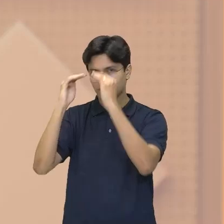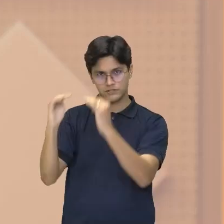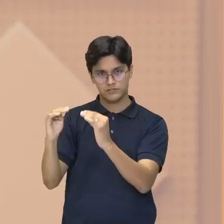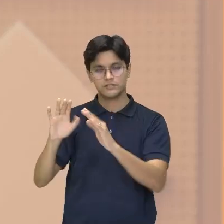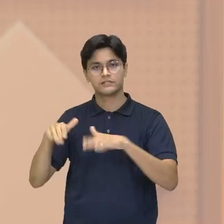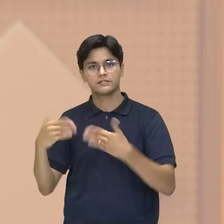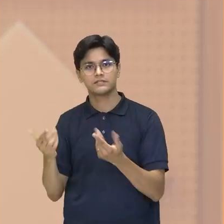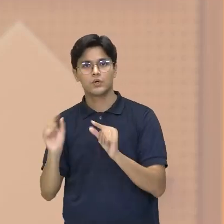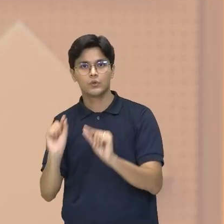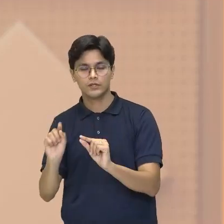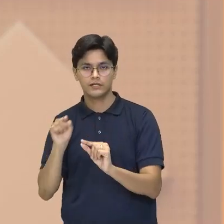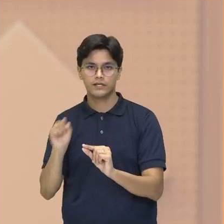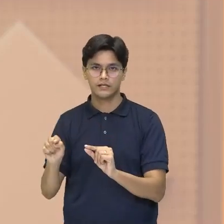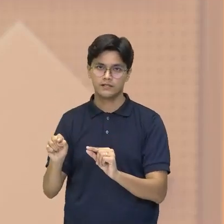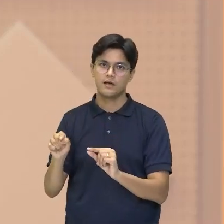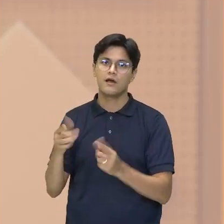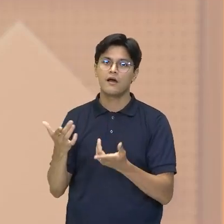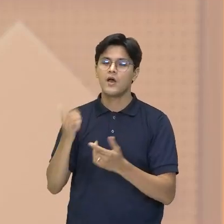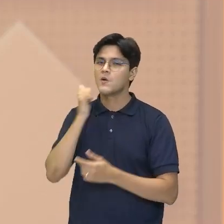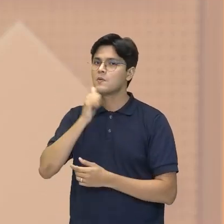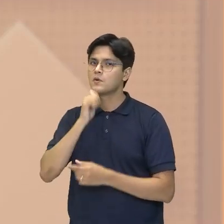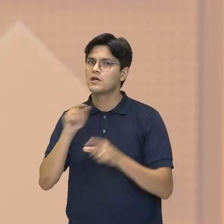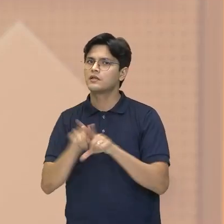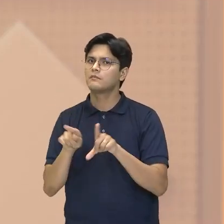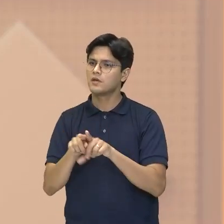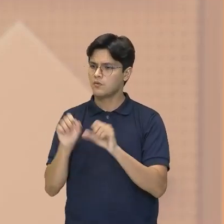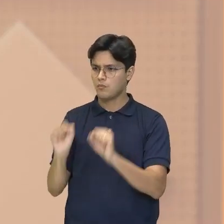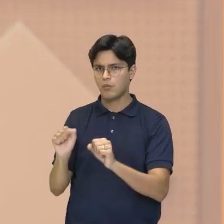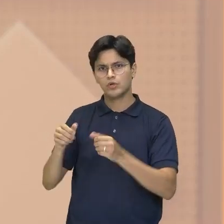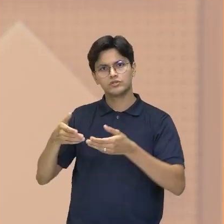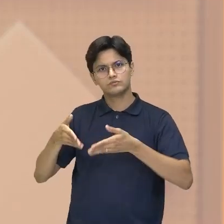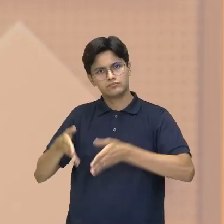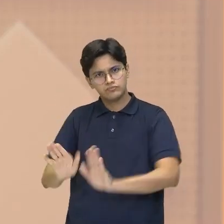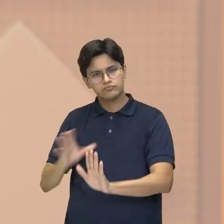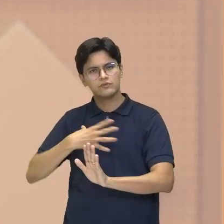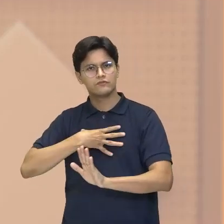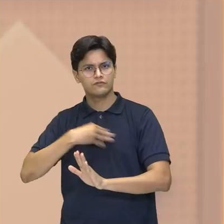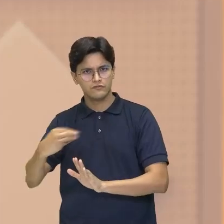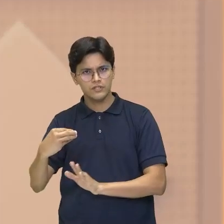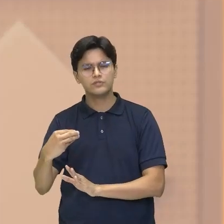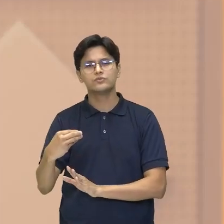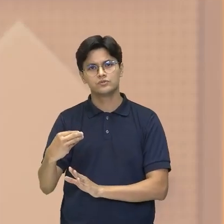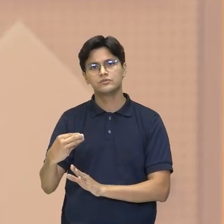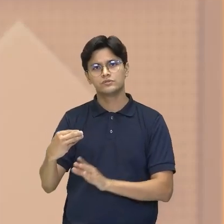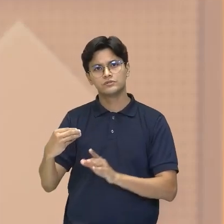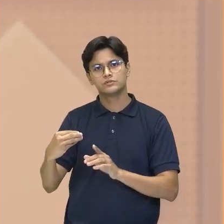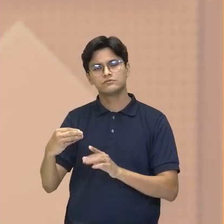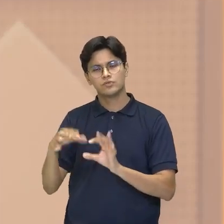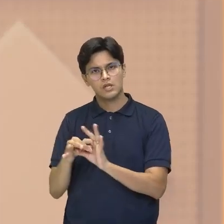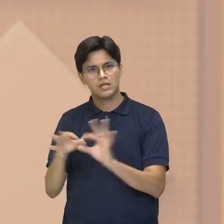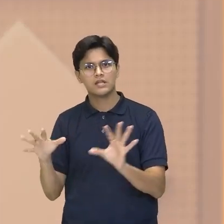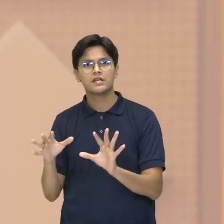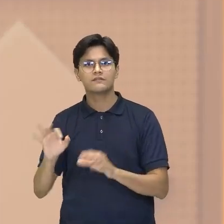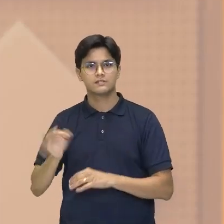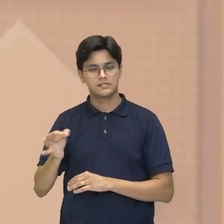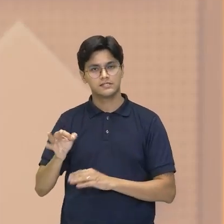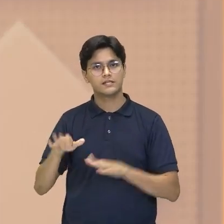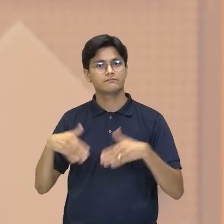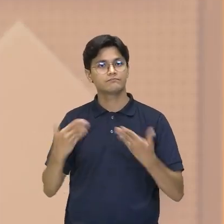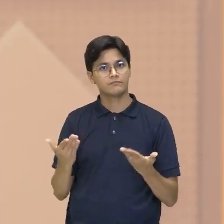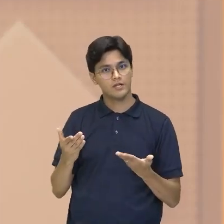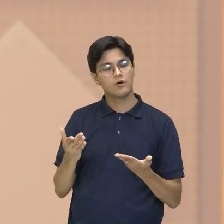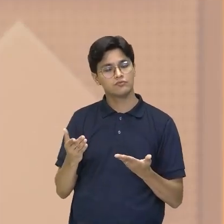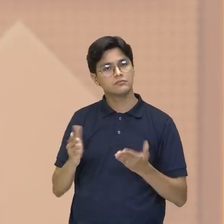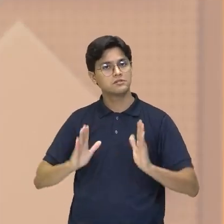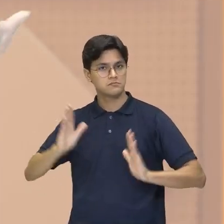comunidade. Então, nesse momento da escravização doméstica, nós vamos observar que o escravizado, ele é mais uma mão de obra,